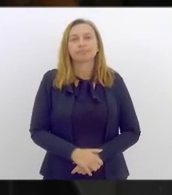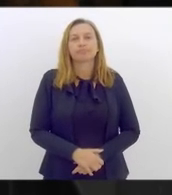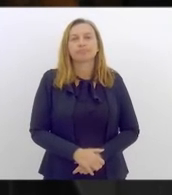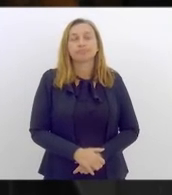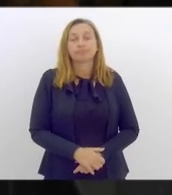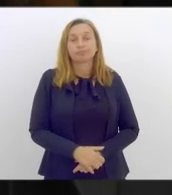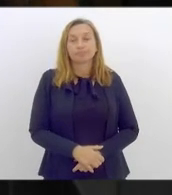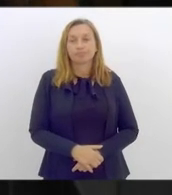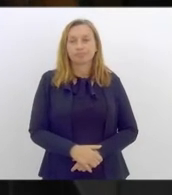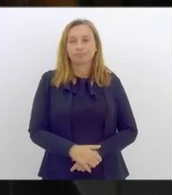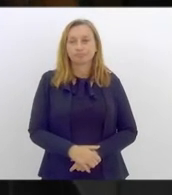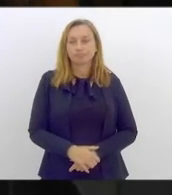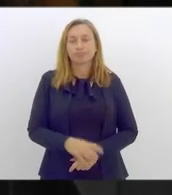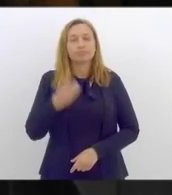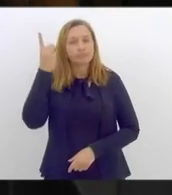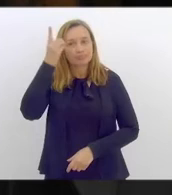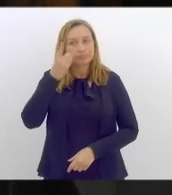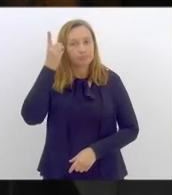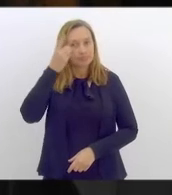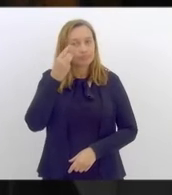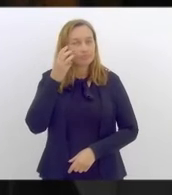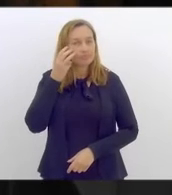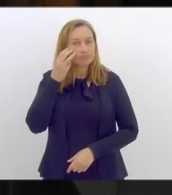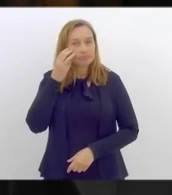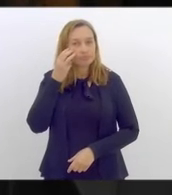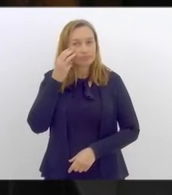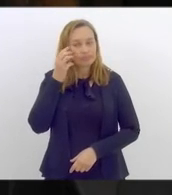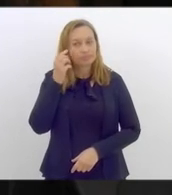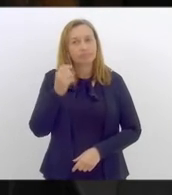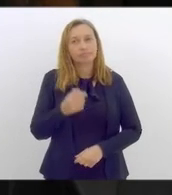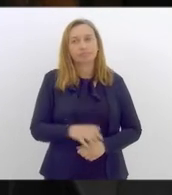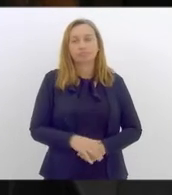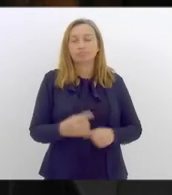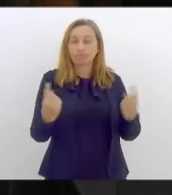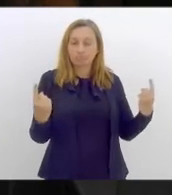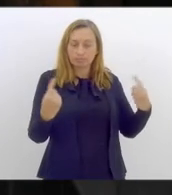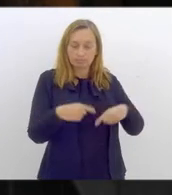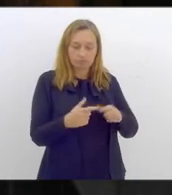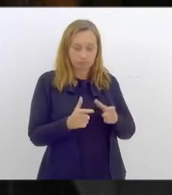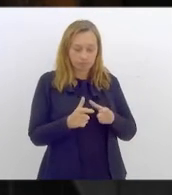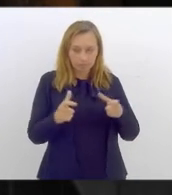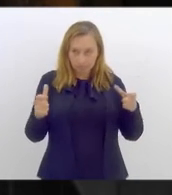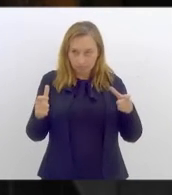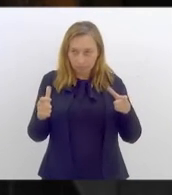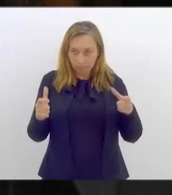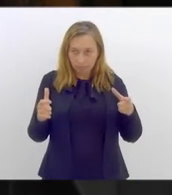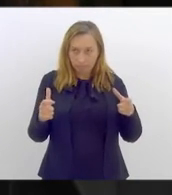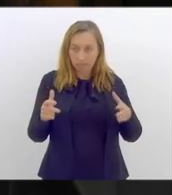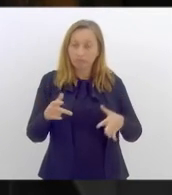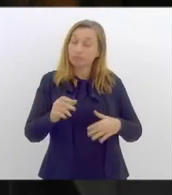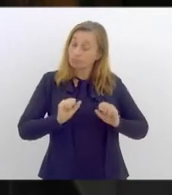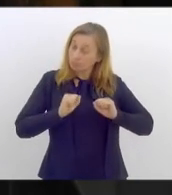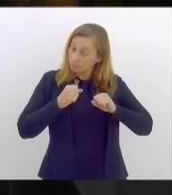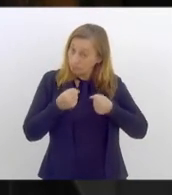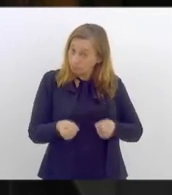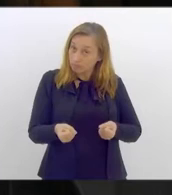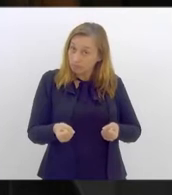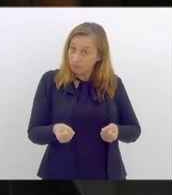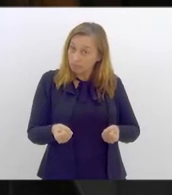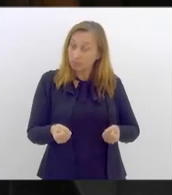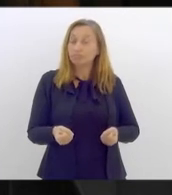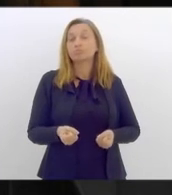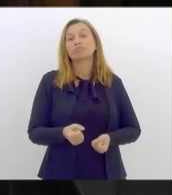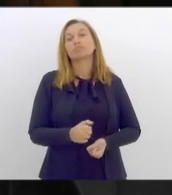aliás Deputado valdec O Grande Desafio meu Vou me dedicar isso